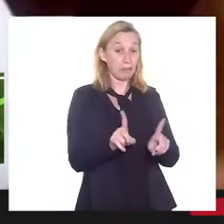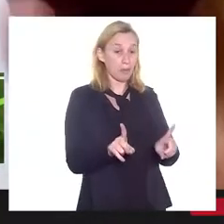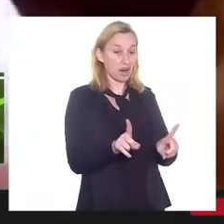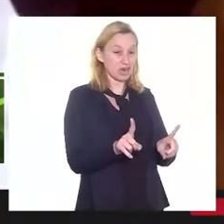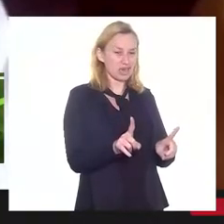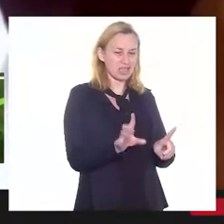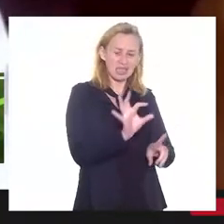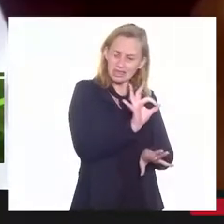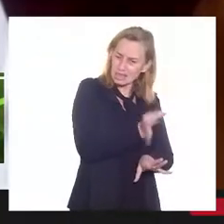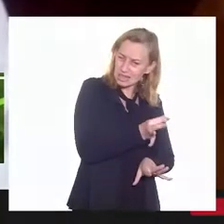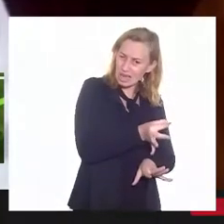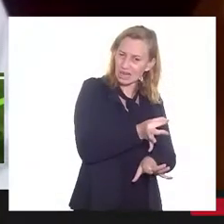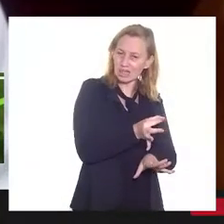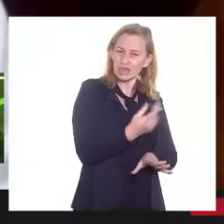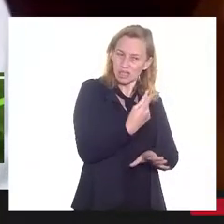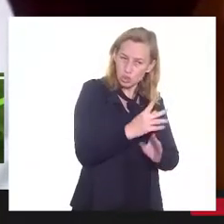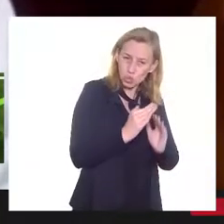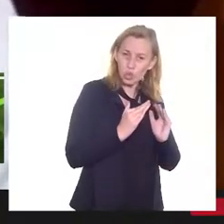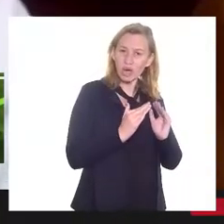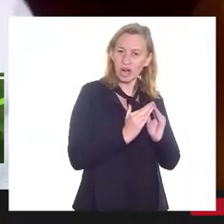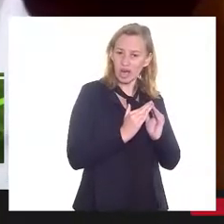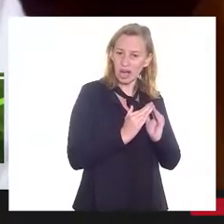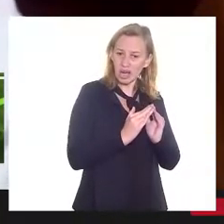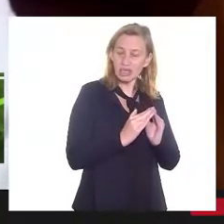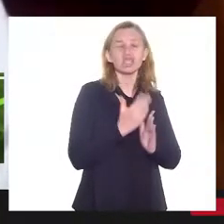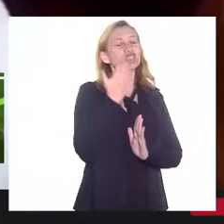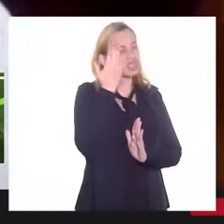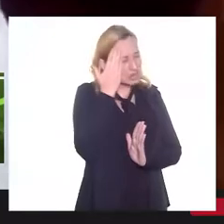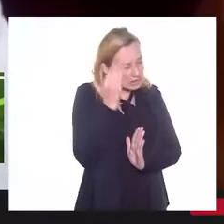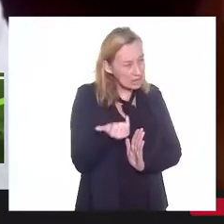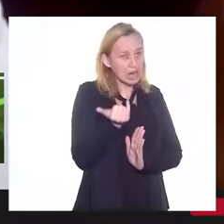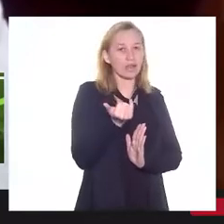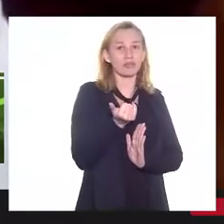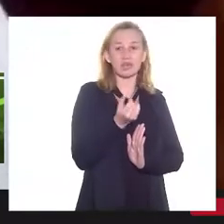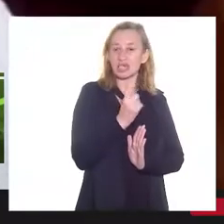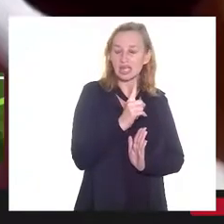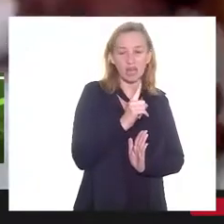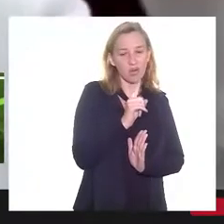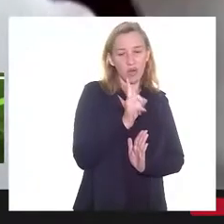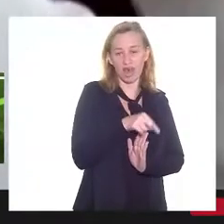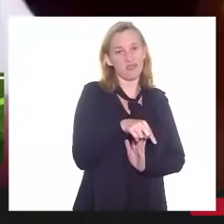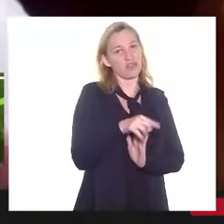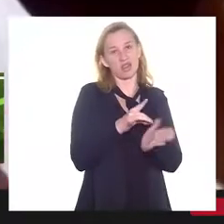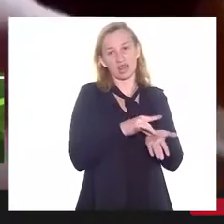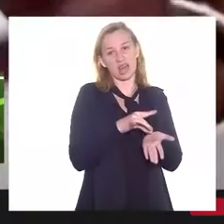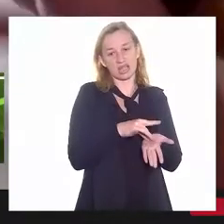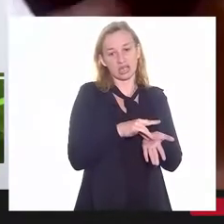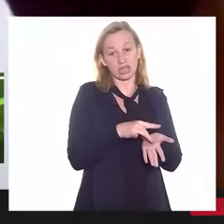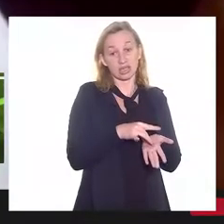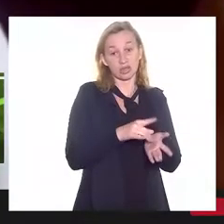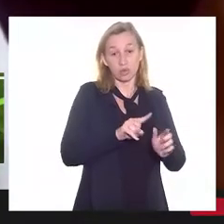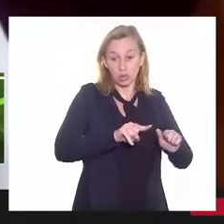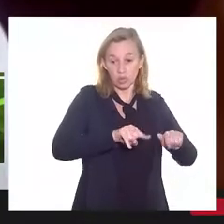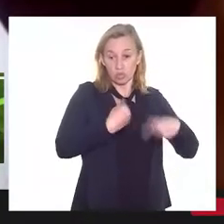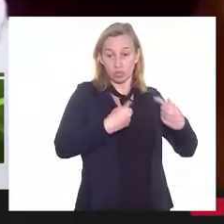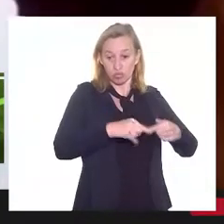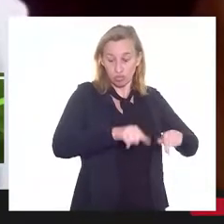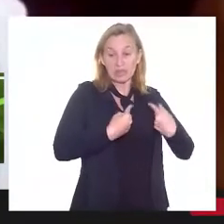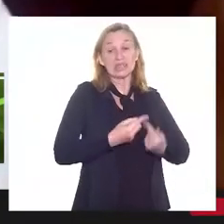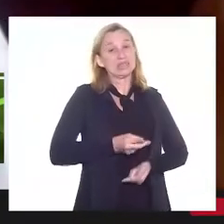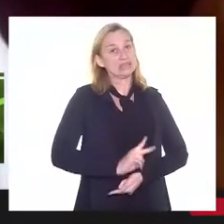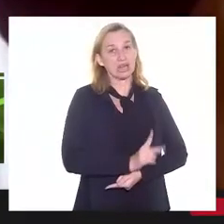sua íntegra na sua casa a gente sabe que isso não existe nós fomos atacados constantemente